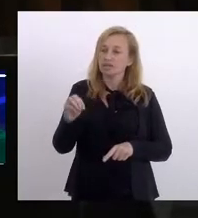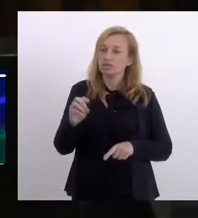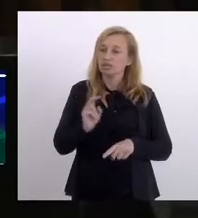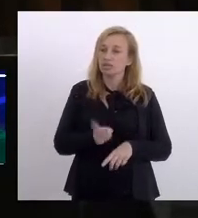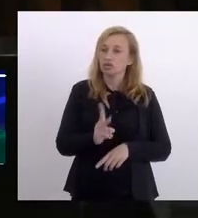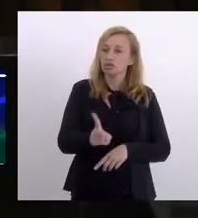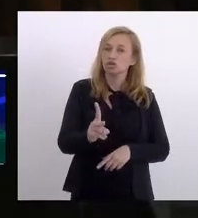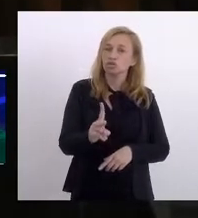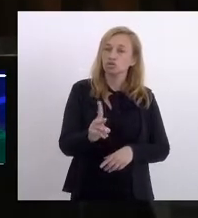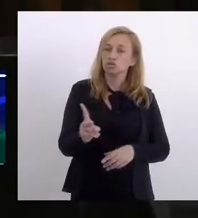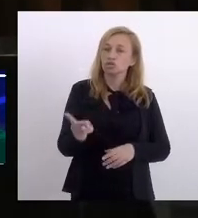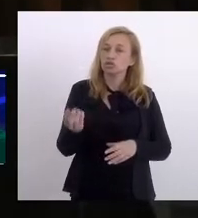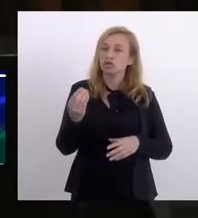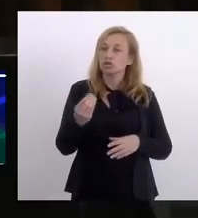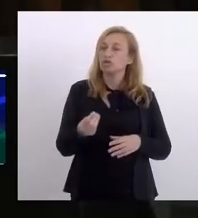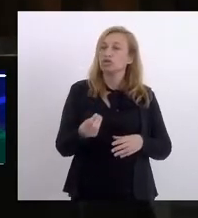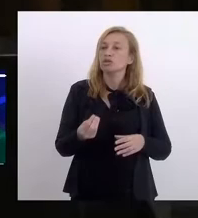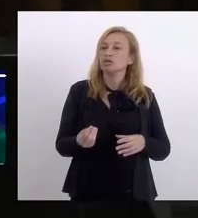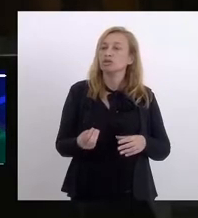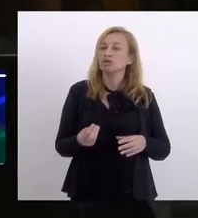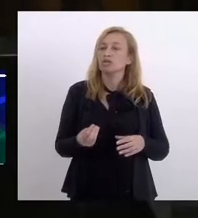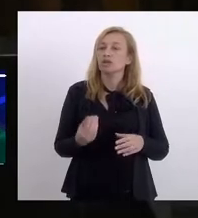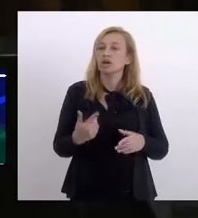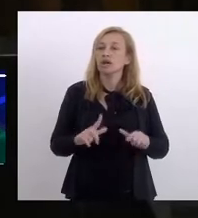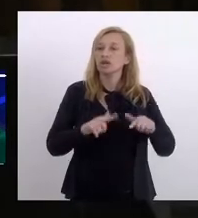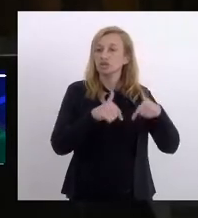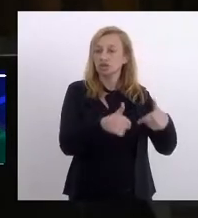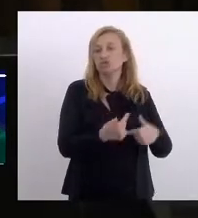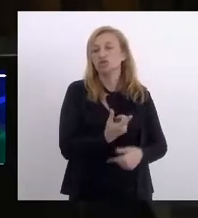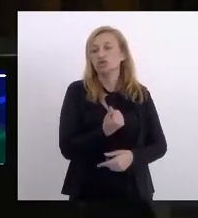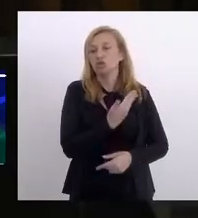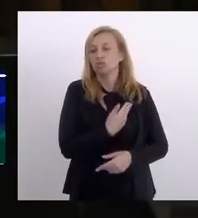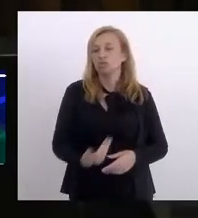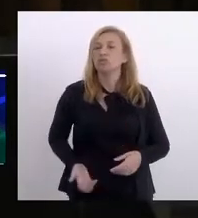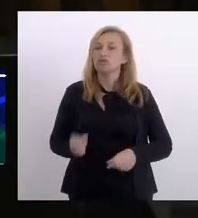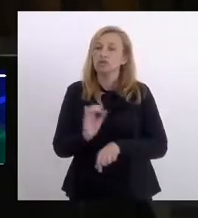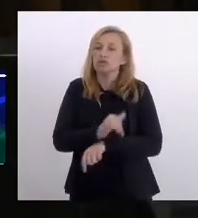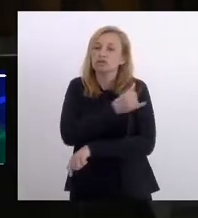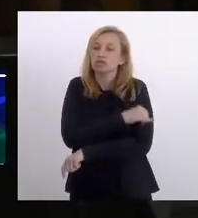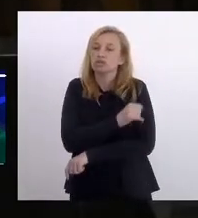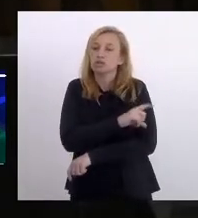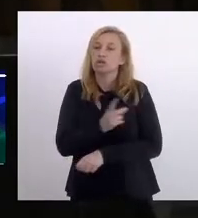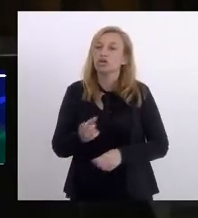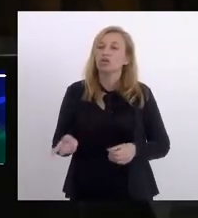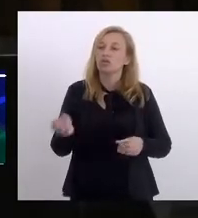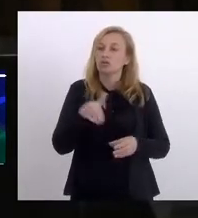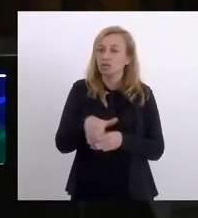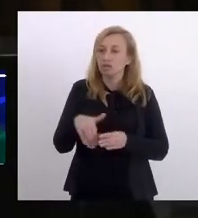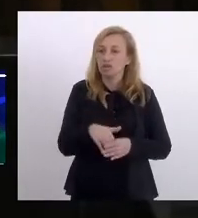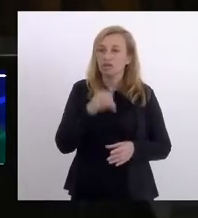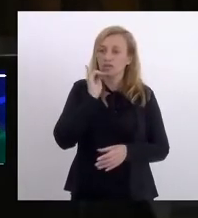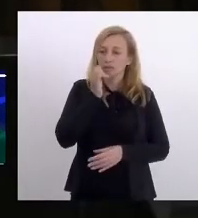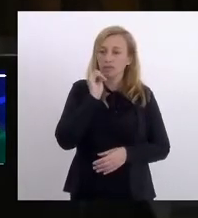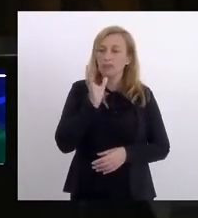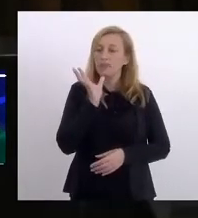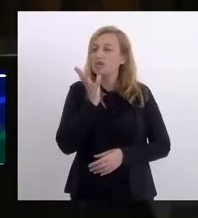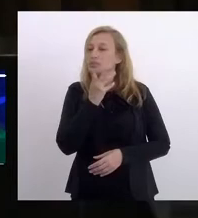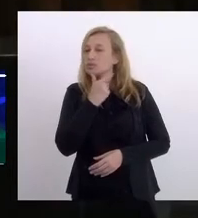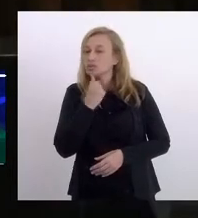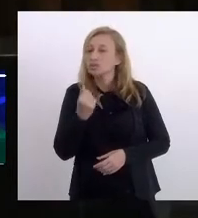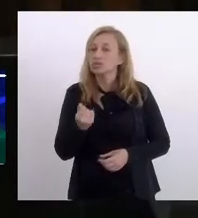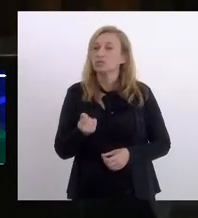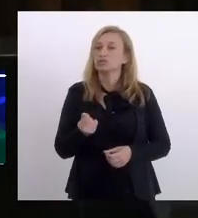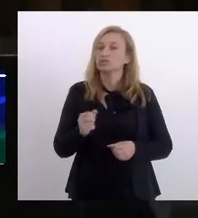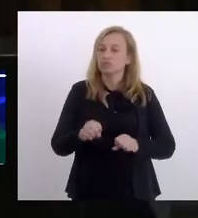continua drenando os cofres públicos do Estado do Rio de Janeiro. Votar esse relatório, que demorou para vir para o plenário, que tem que